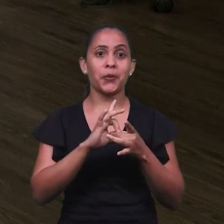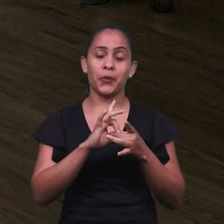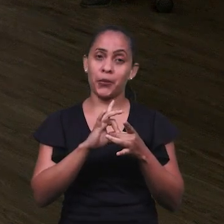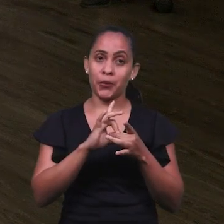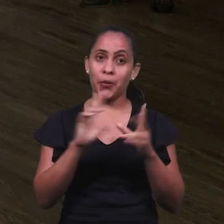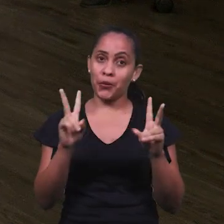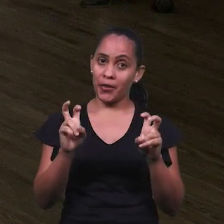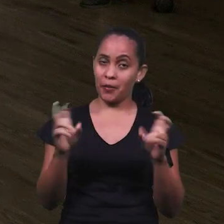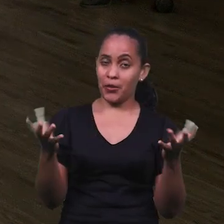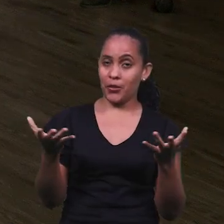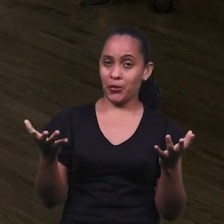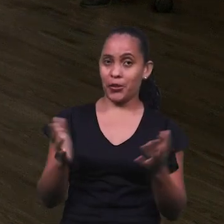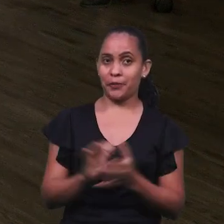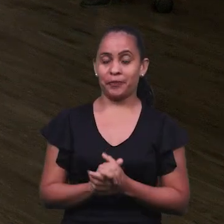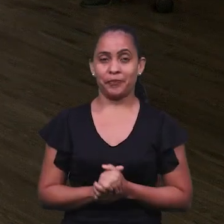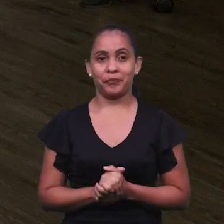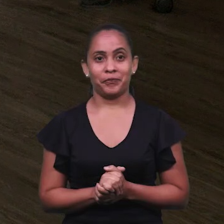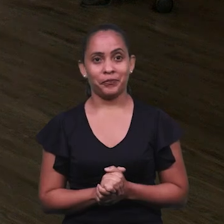hoje.